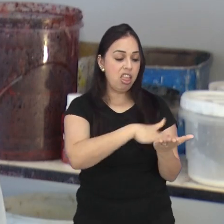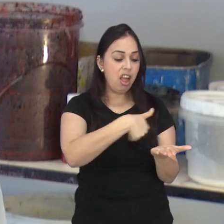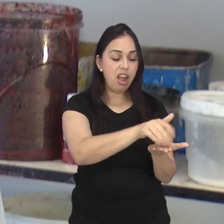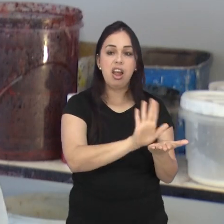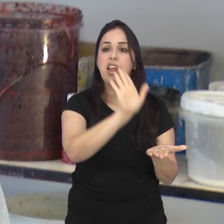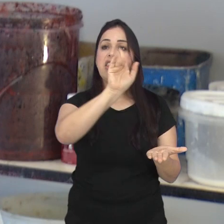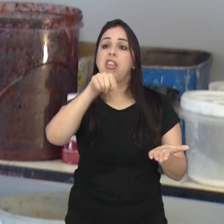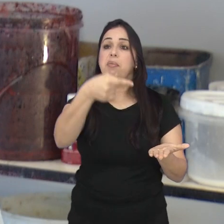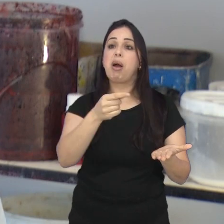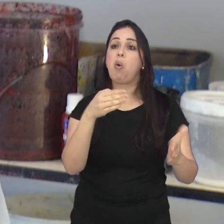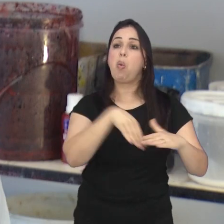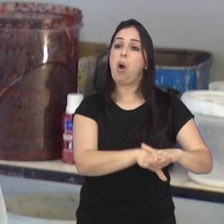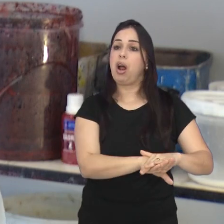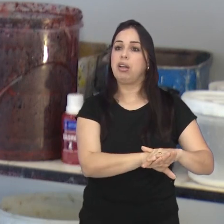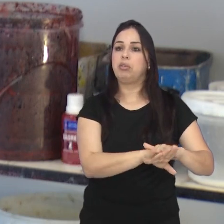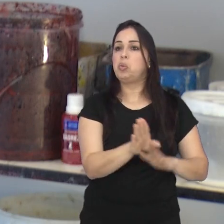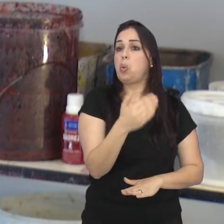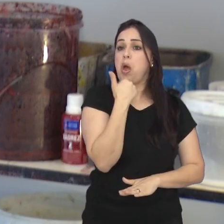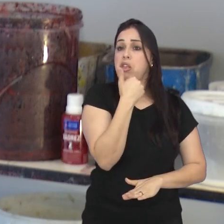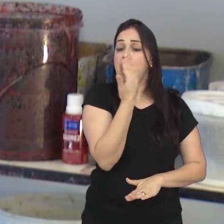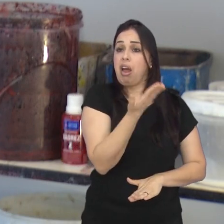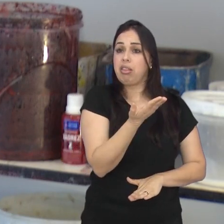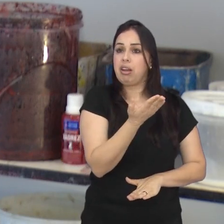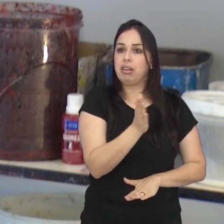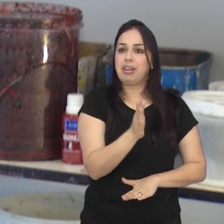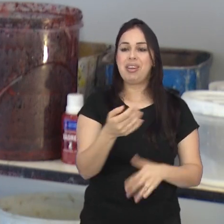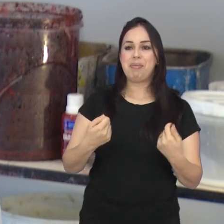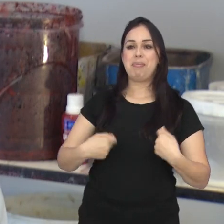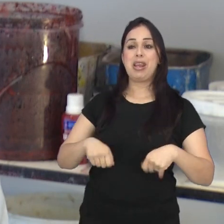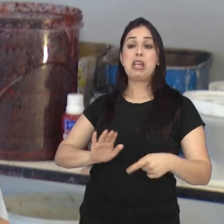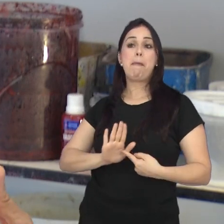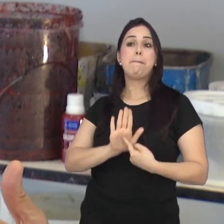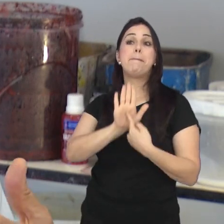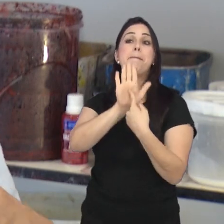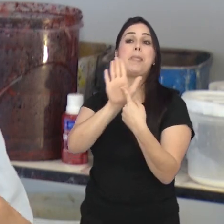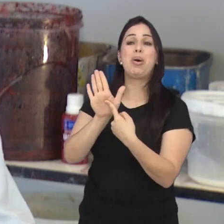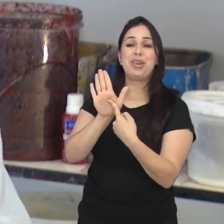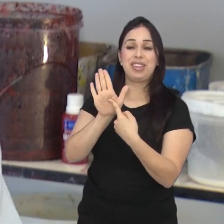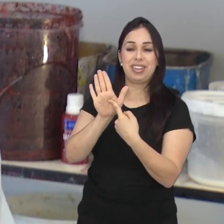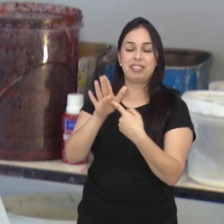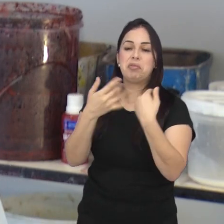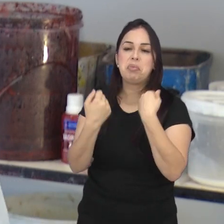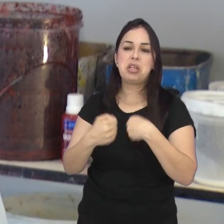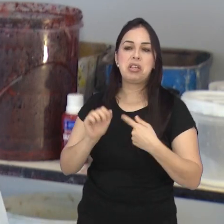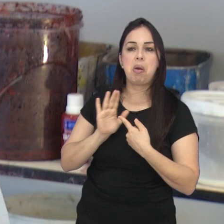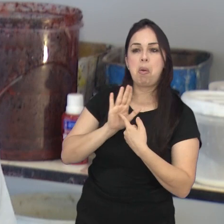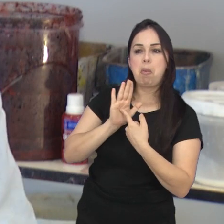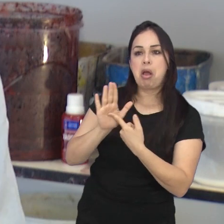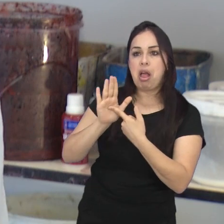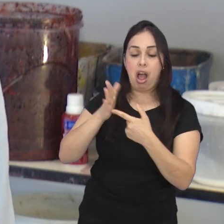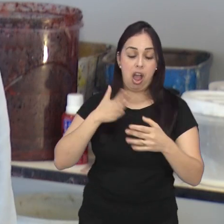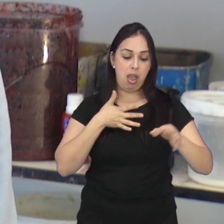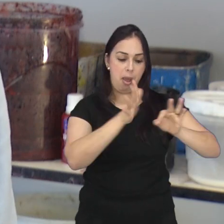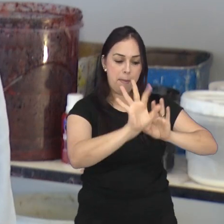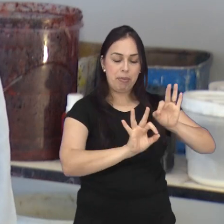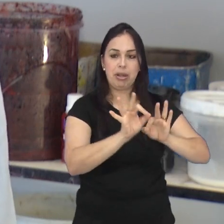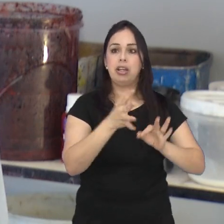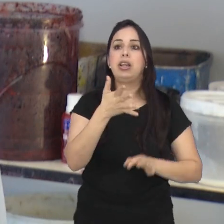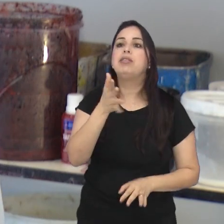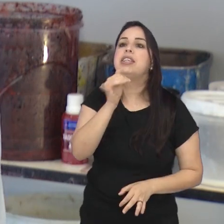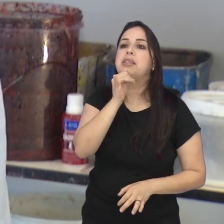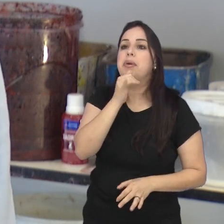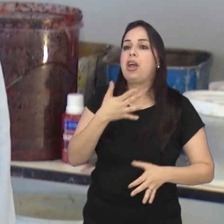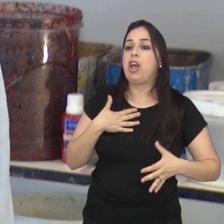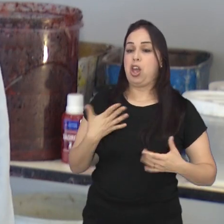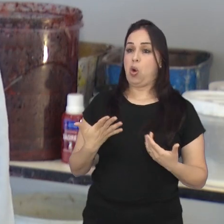né? Eu acho que é quase que uma necessidade, né? De mostrar aquilo que está sendo feito, né? Eu